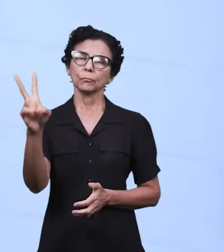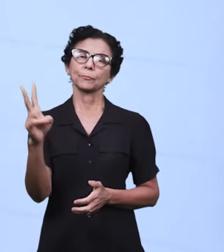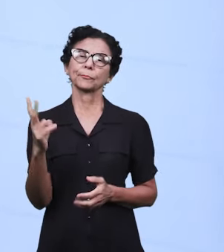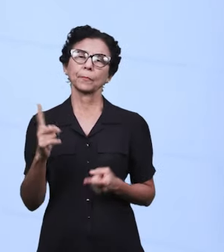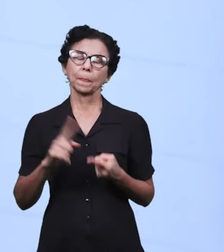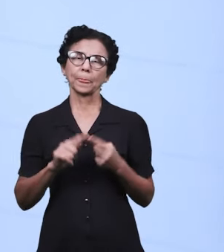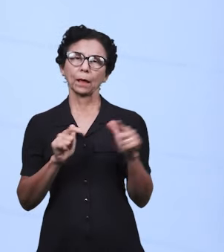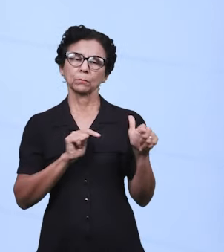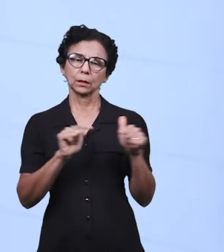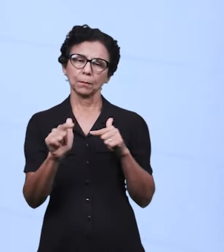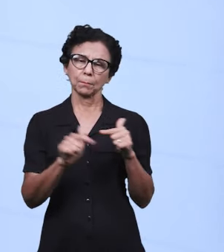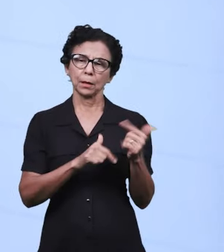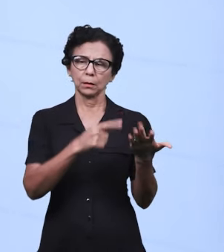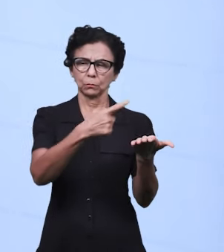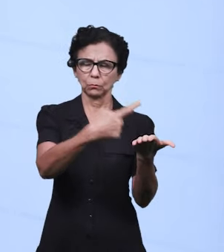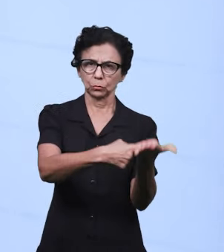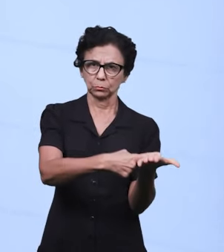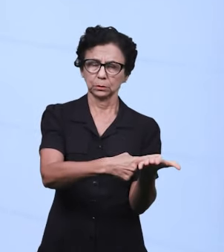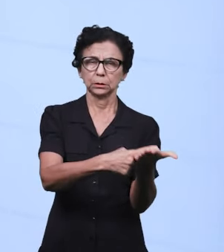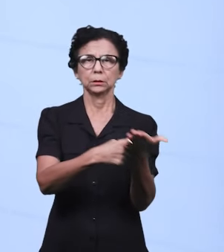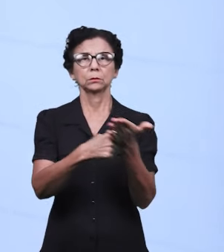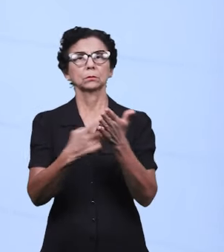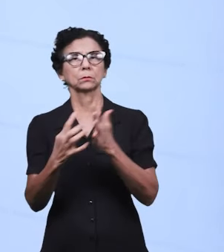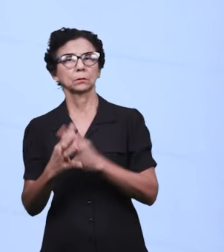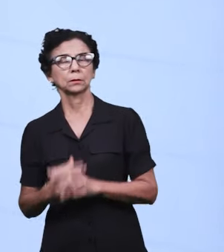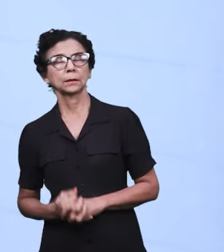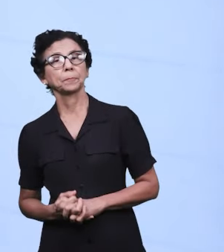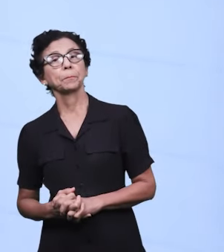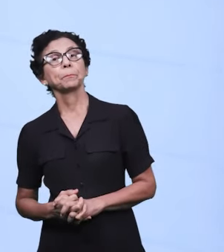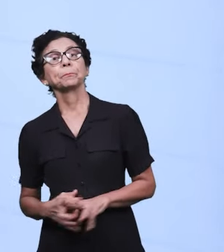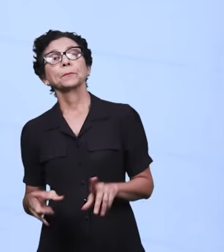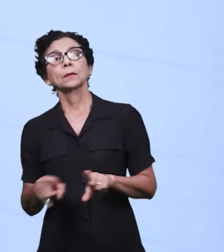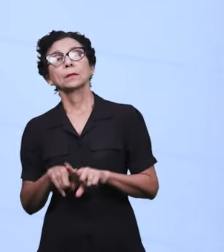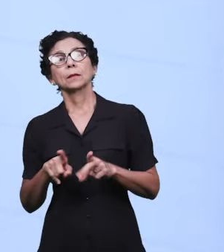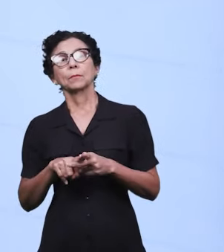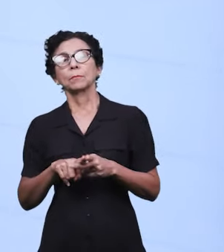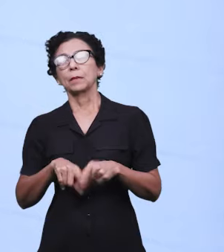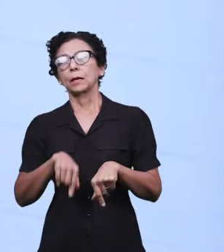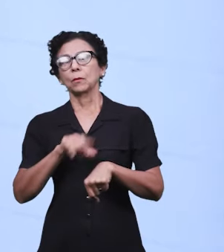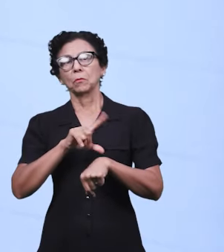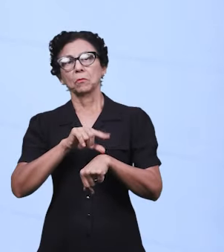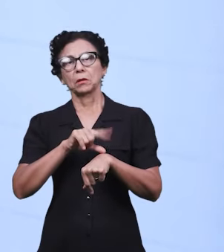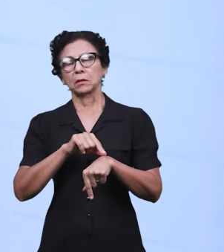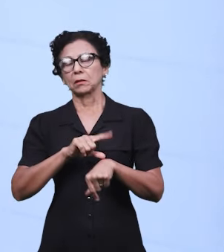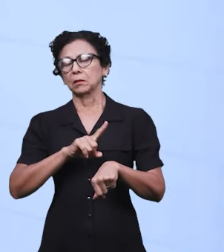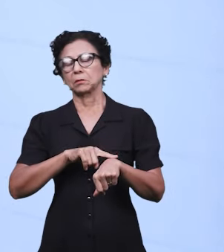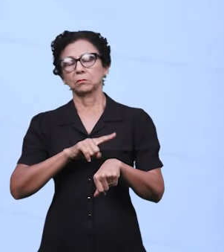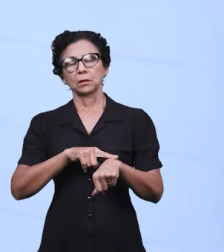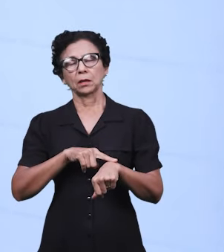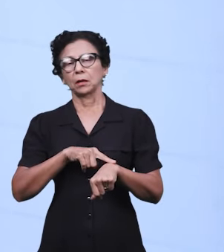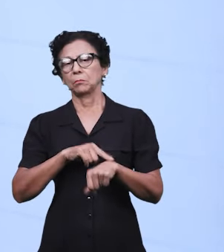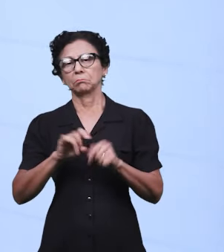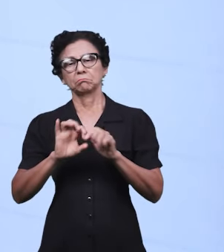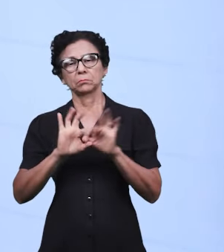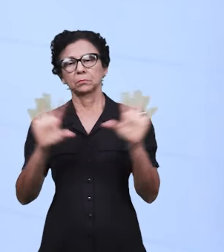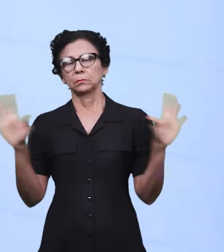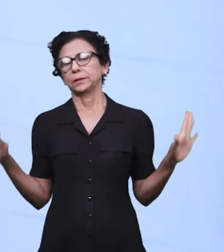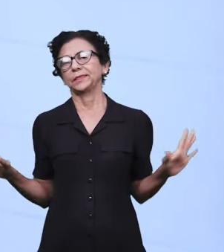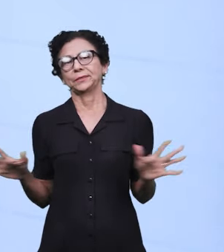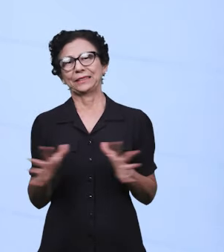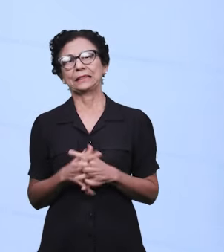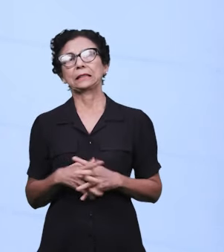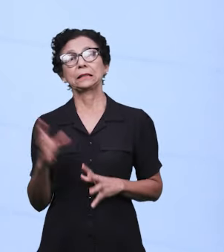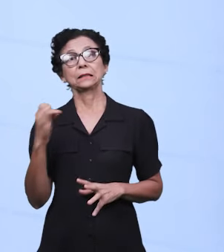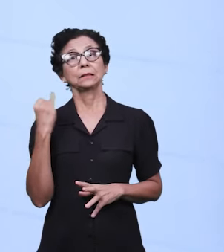com o seu compromisso ali, também a disponibilidade de horário, de tempo, enfim, né?